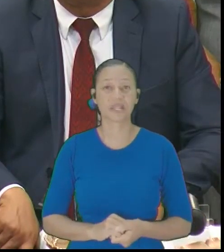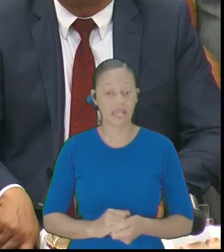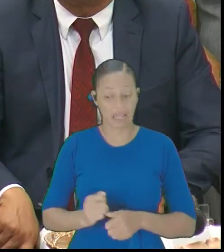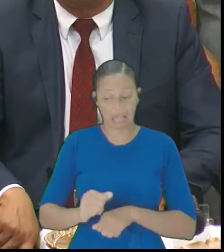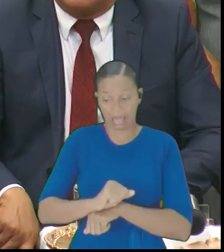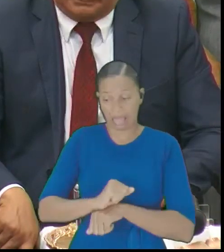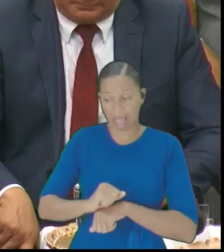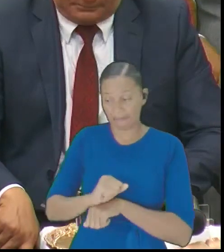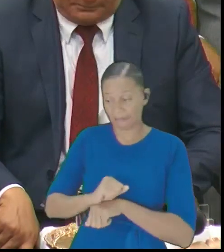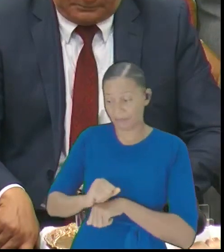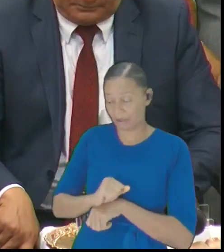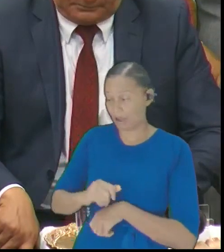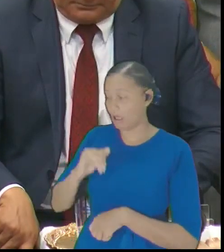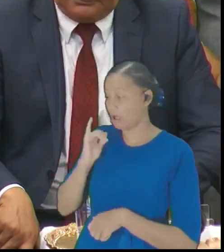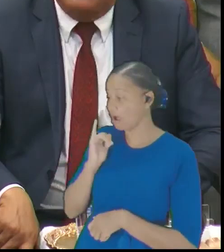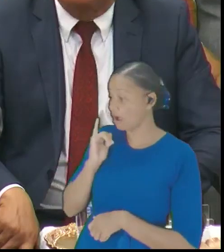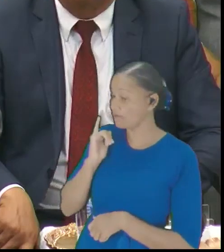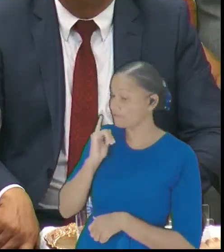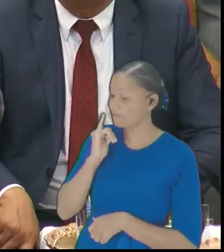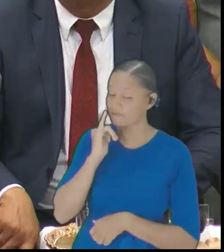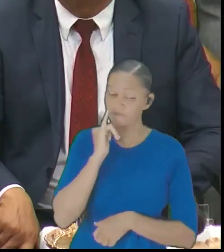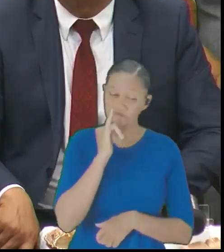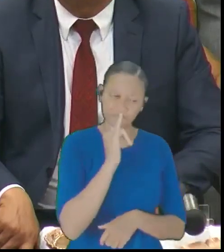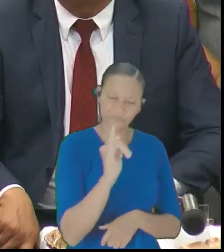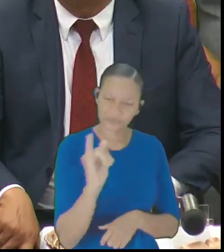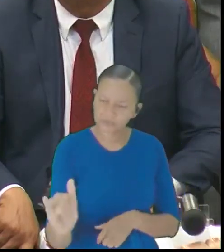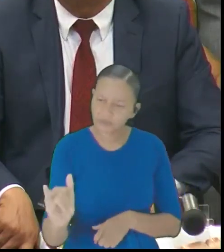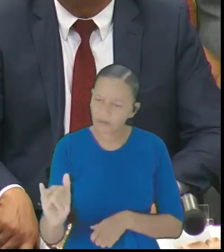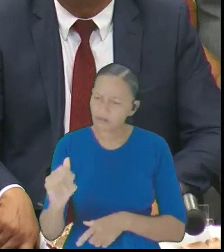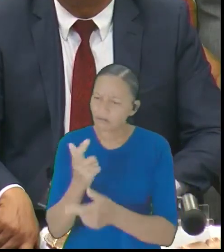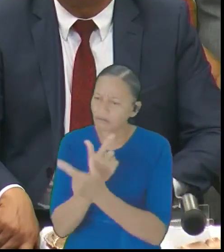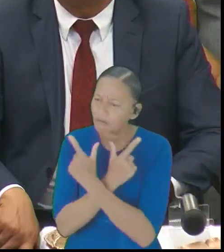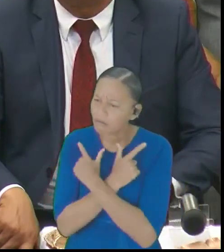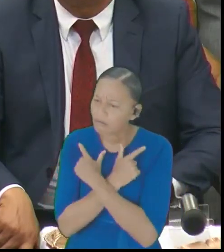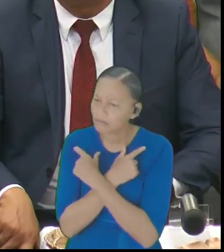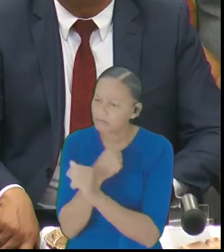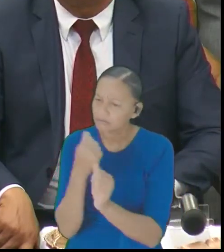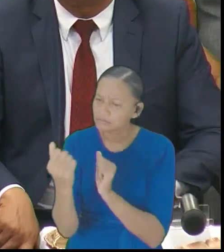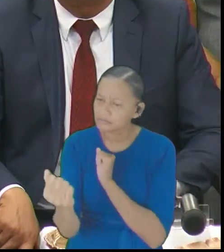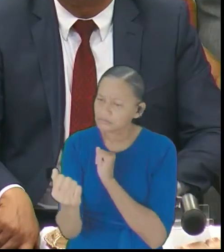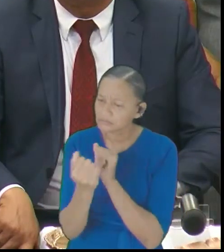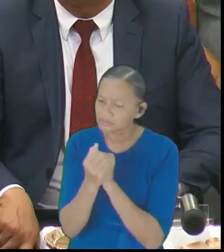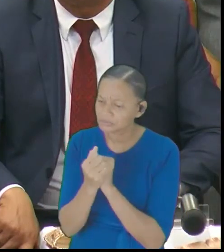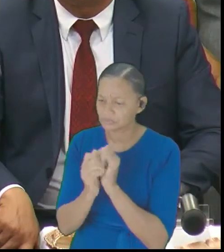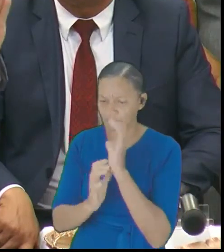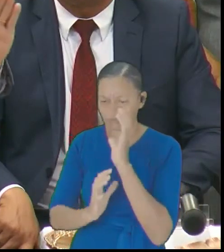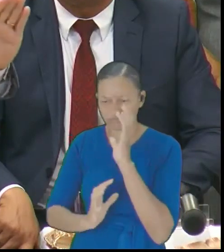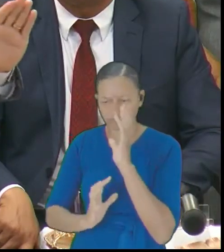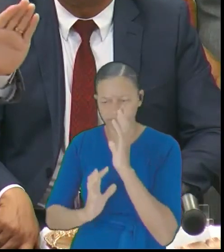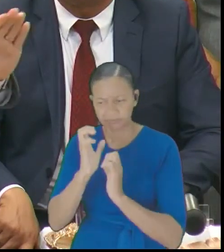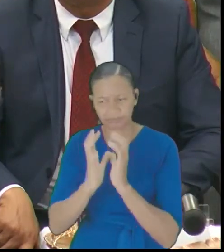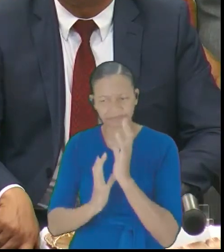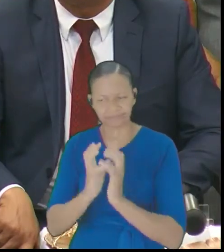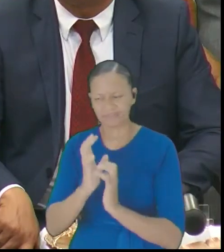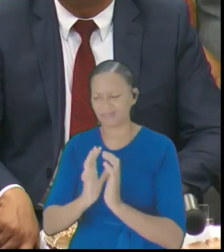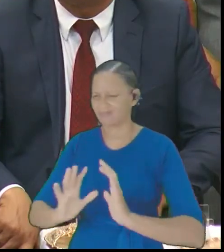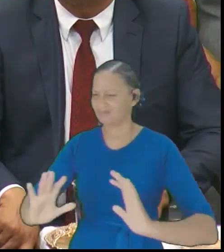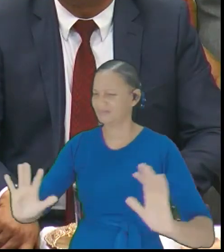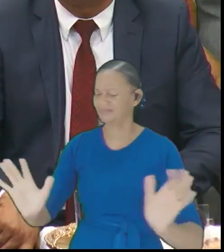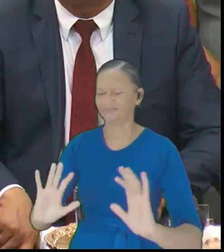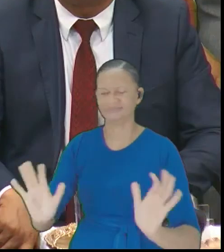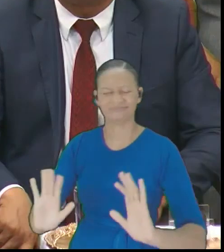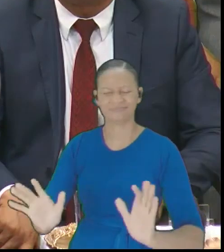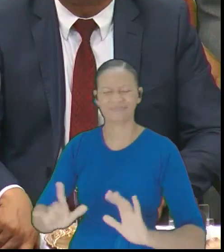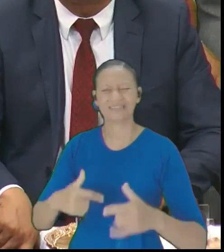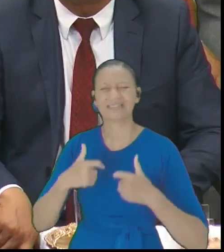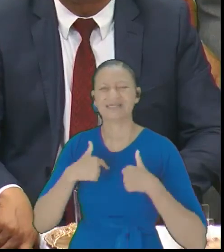Abraão disse a Ló: olha, Ló, não dá para ficar junto contendendo. Eu quero